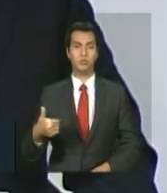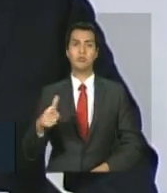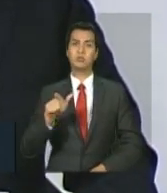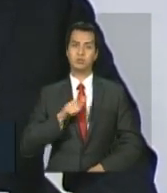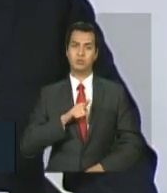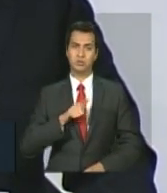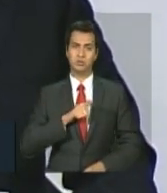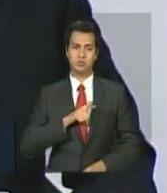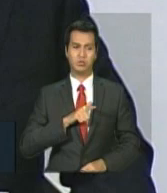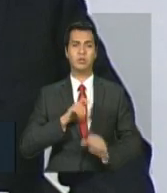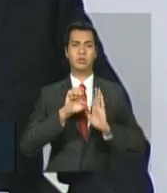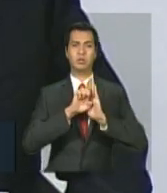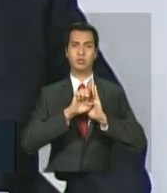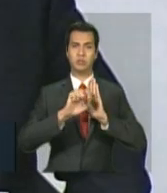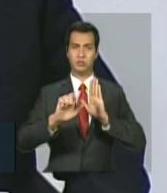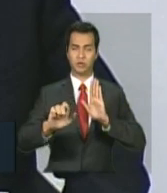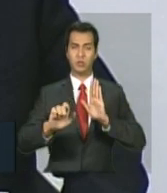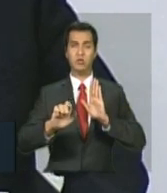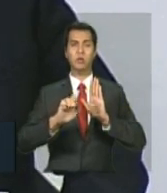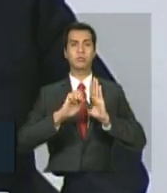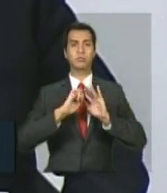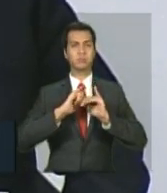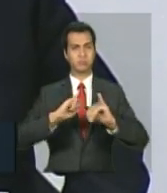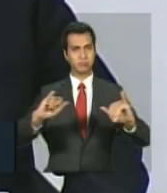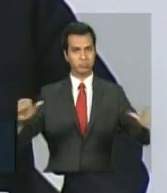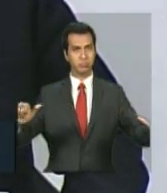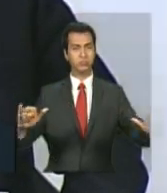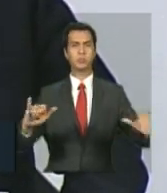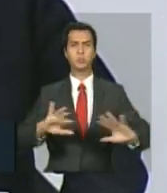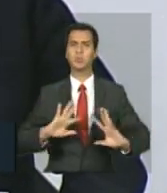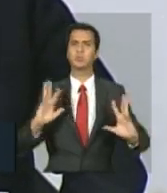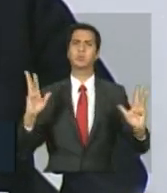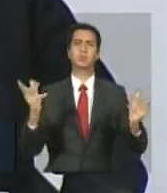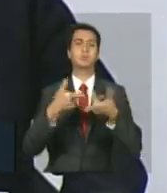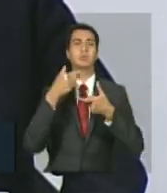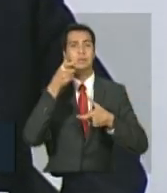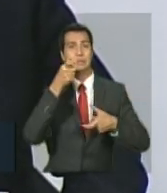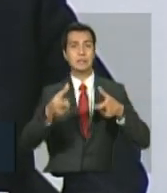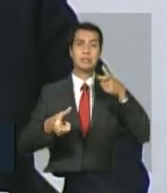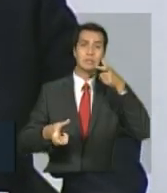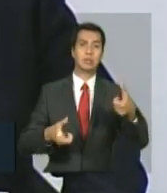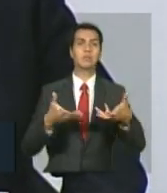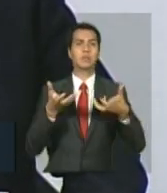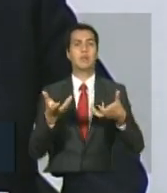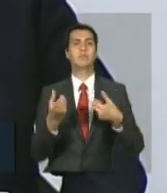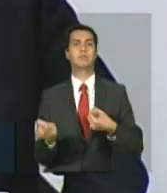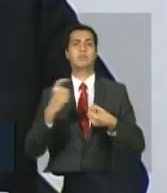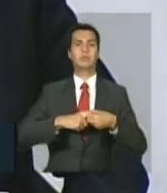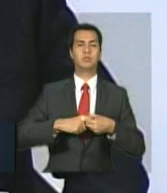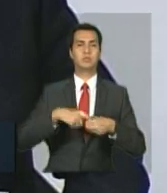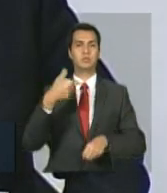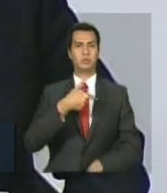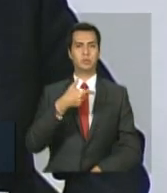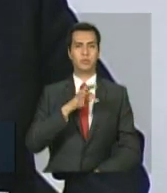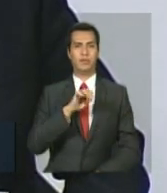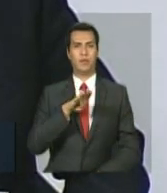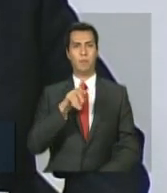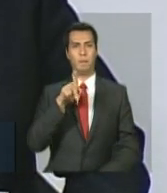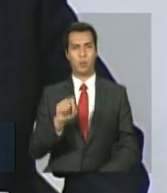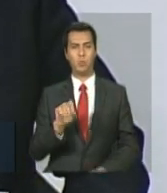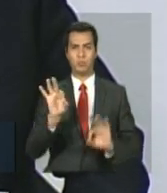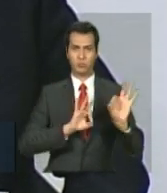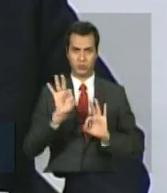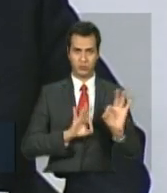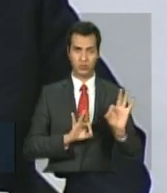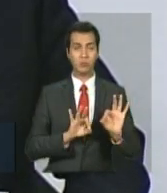pública. Publicamos um edital e uma chamada pública para que todos os interessados em ser parceiro do segundo tempo ali se inscrevessem.